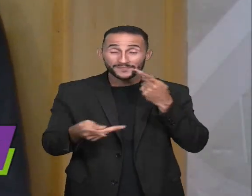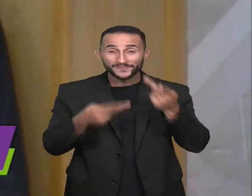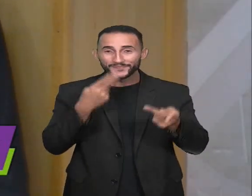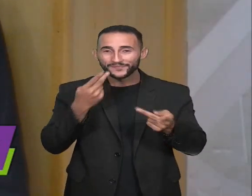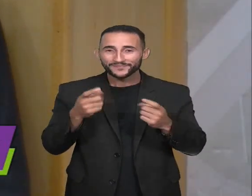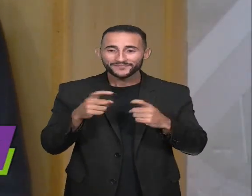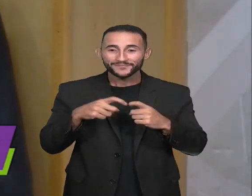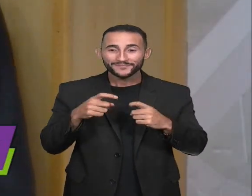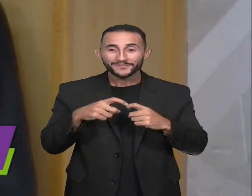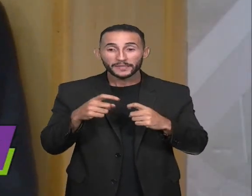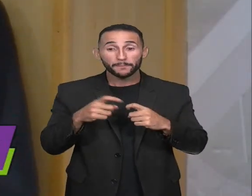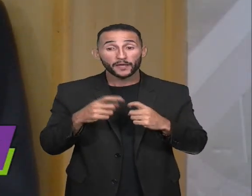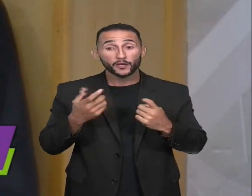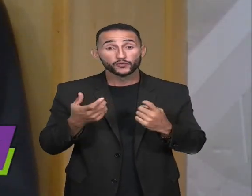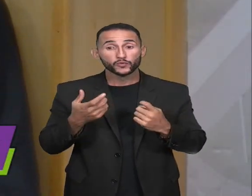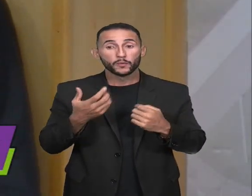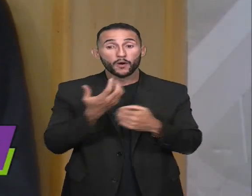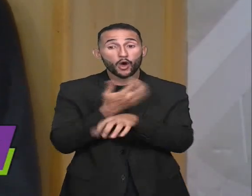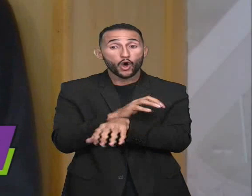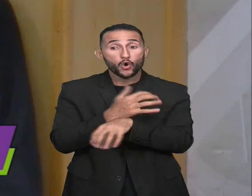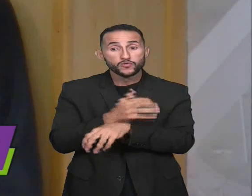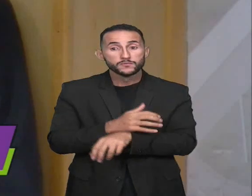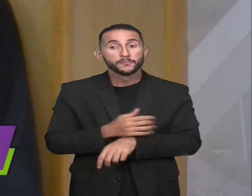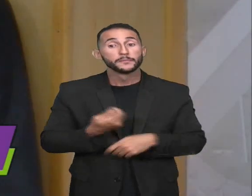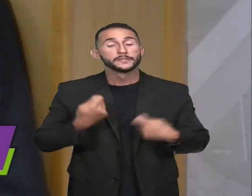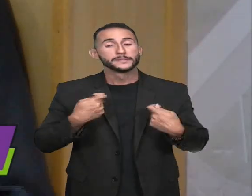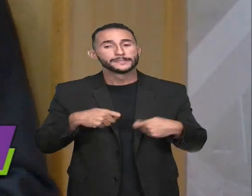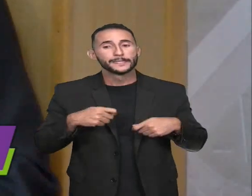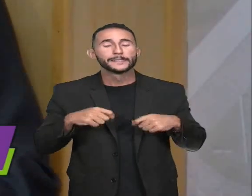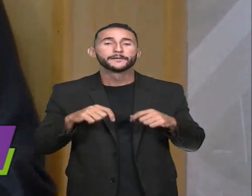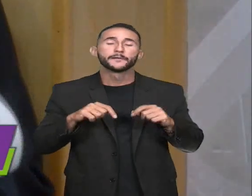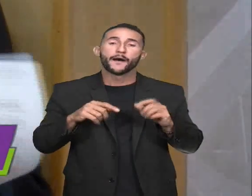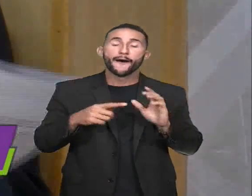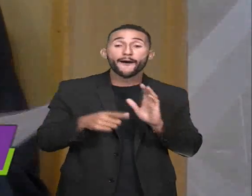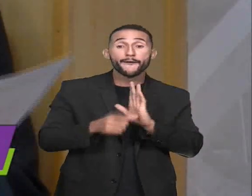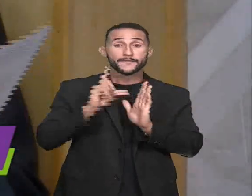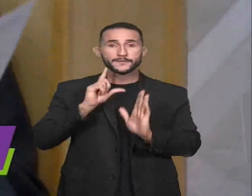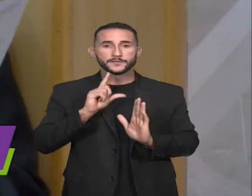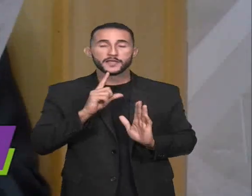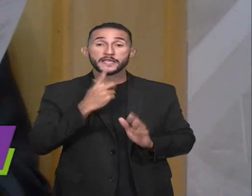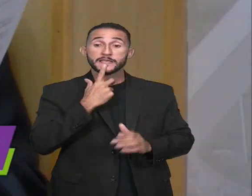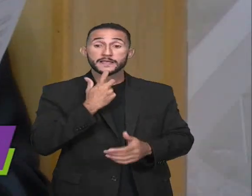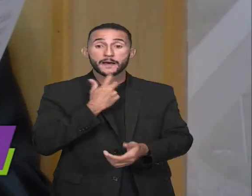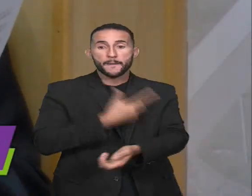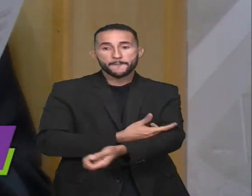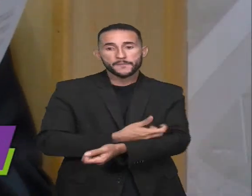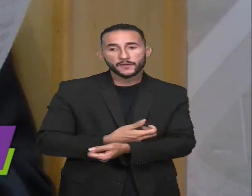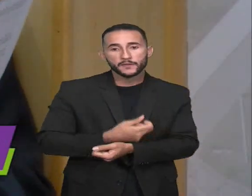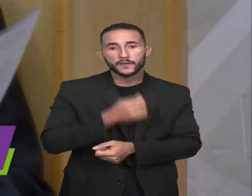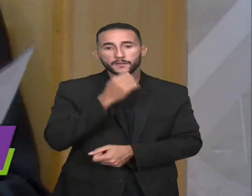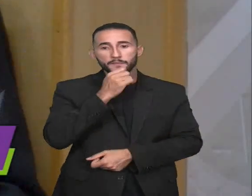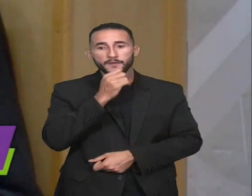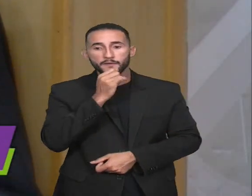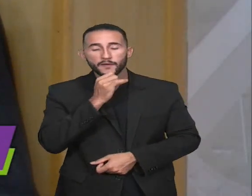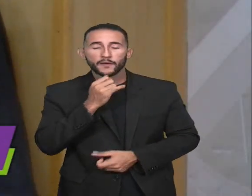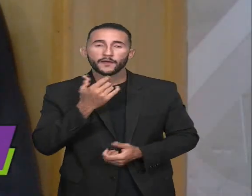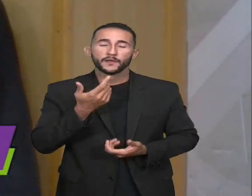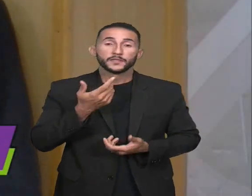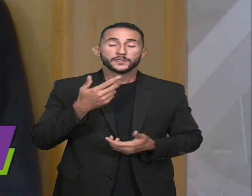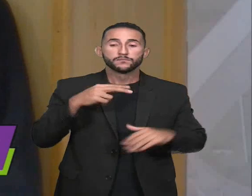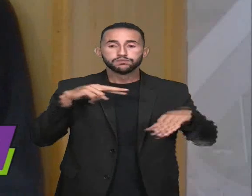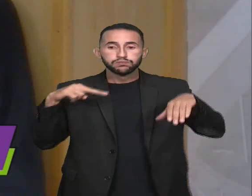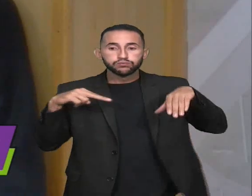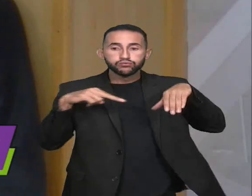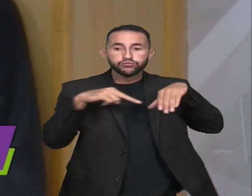neuro para fechar um diagnóstico ele precisa de alguns exames e se você pegar o exame eletroneuromiografia